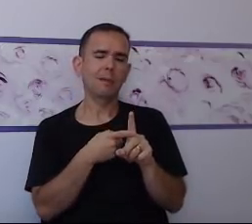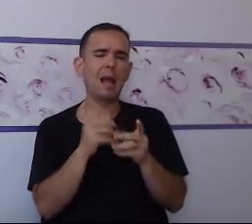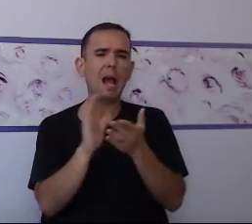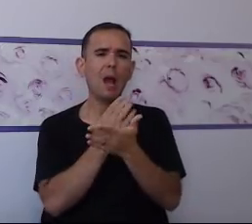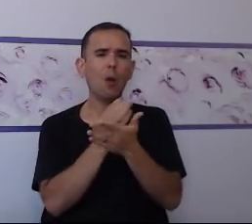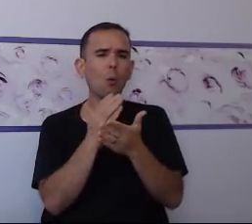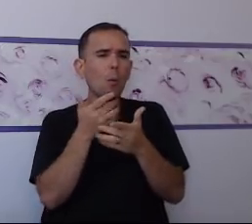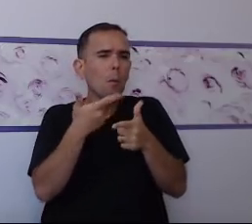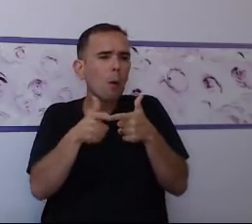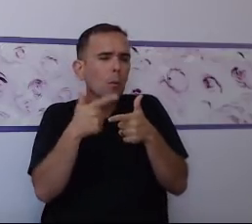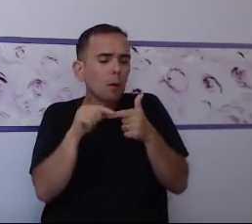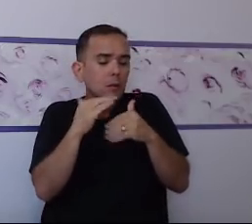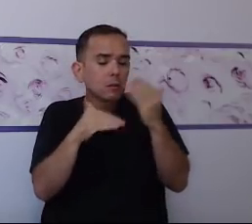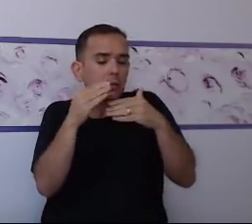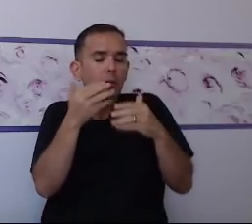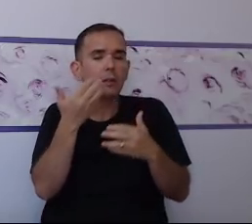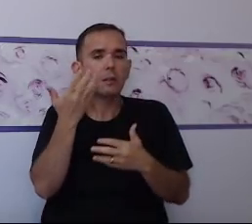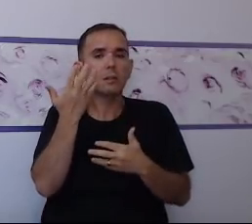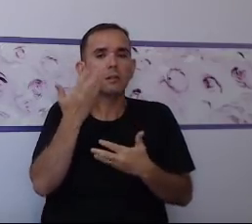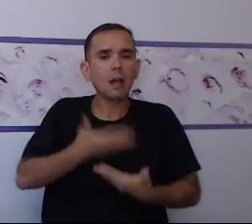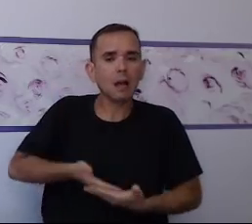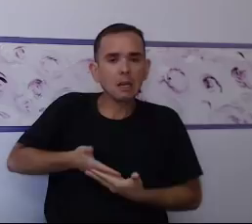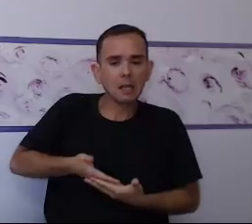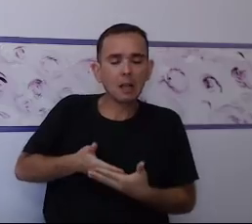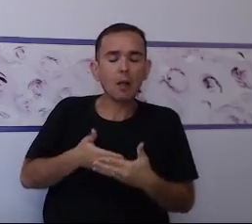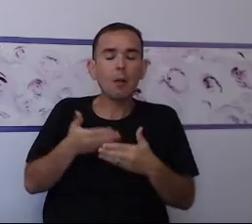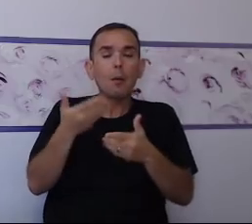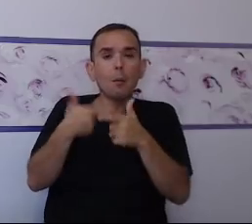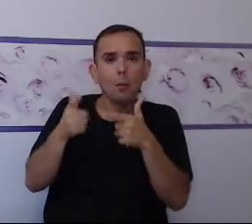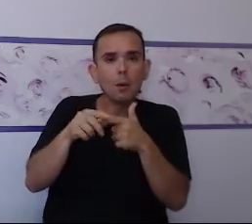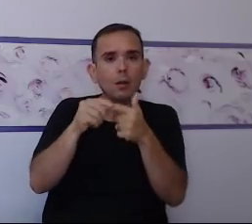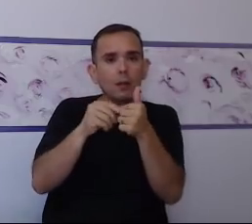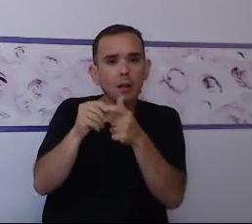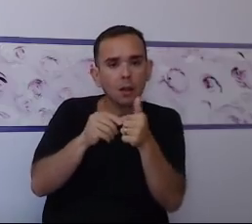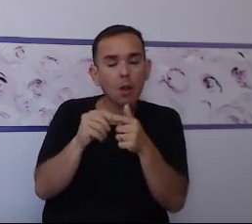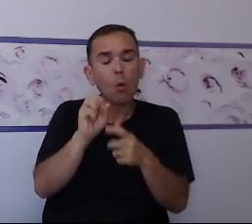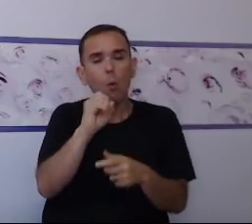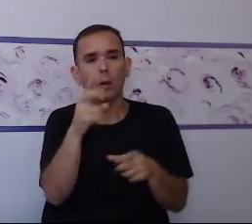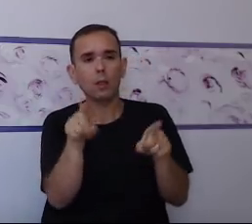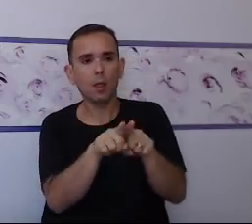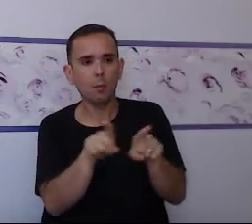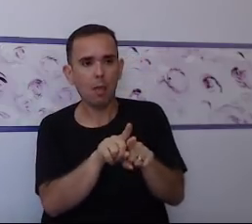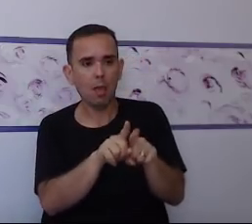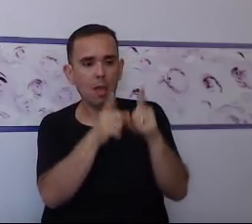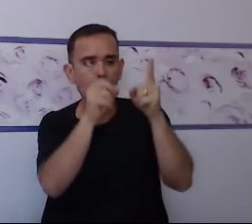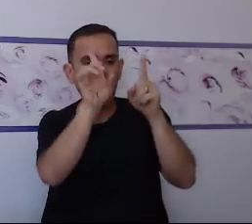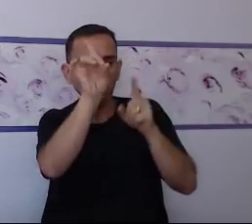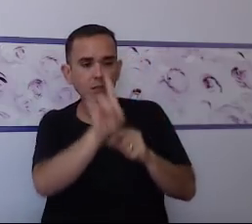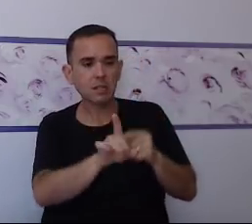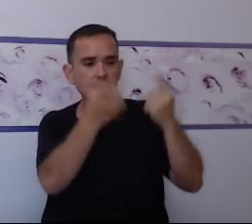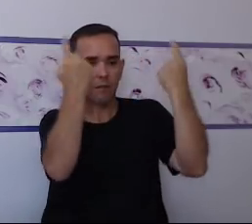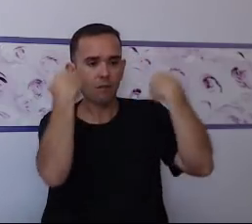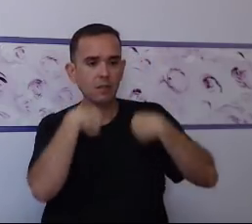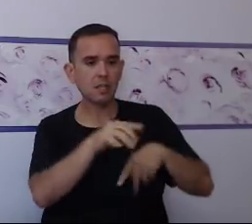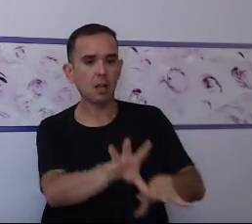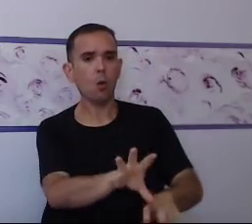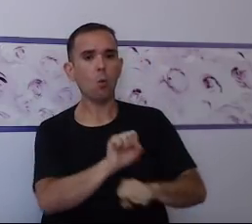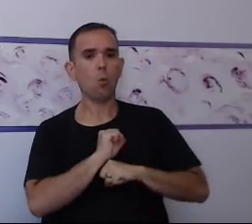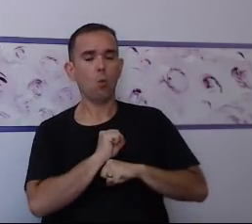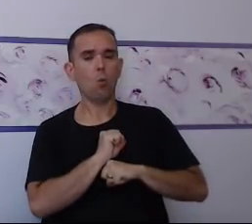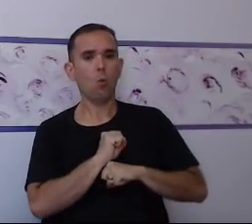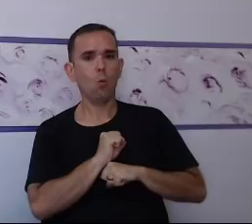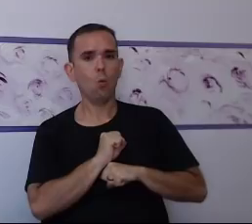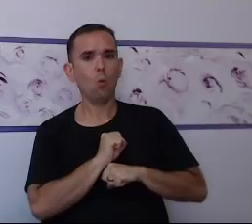no desenvolvimento do bebê, problema nas articulações, né? Ou também a deficiência física pode ser adquirida